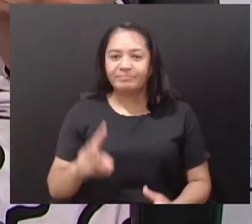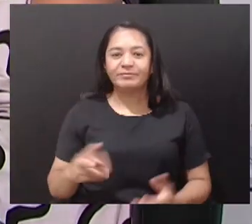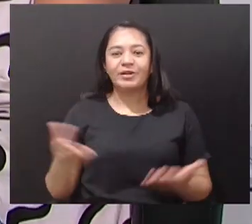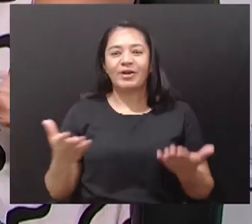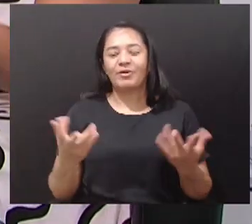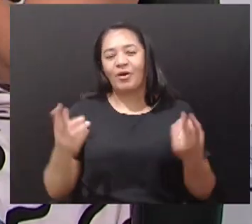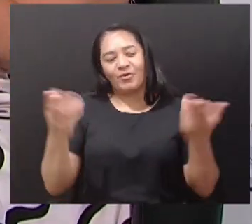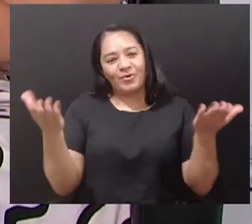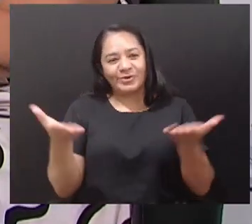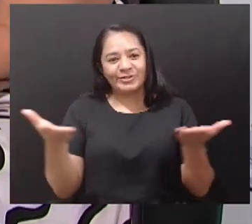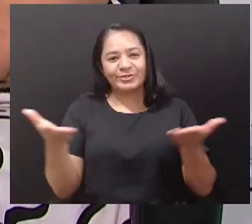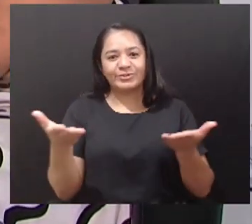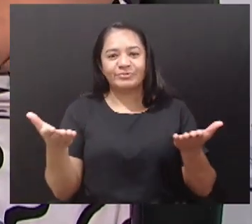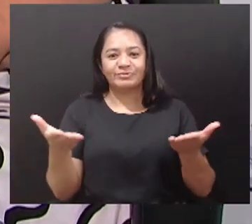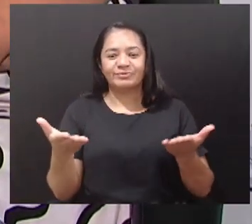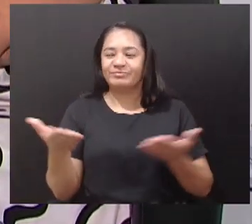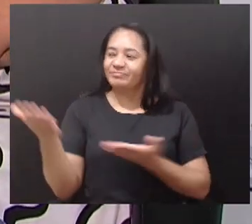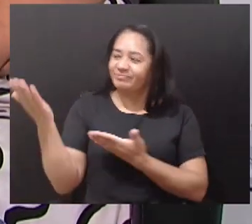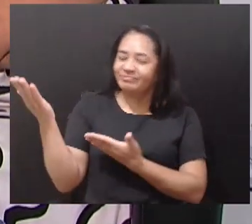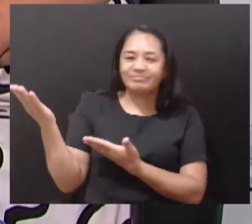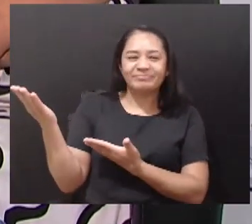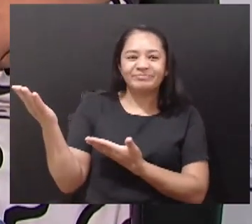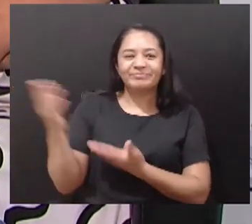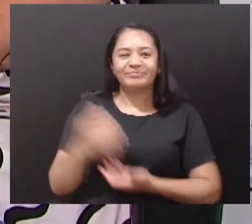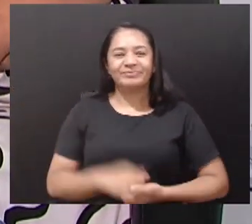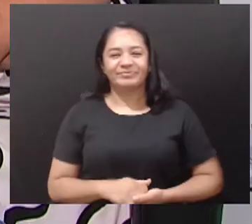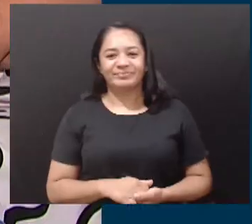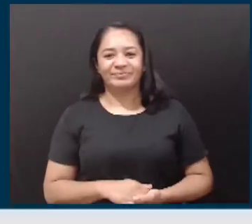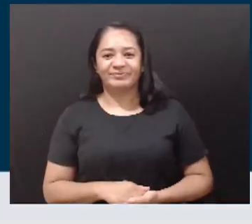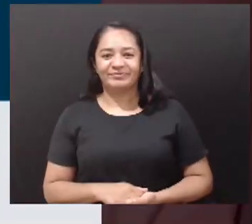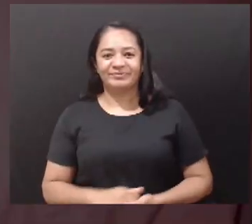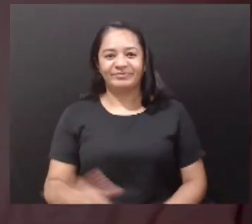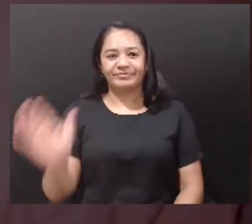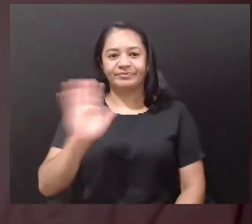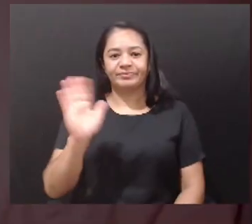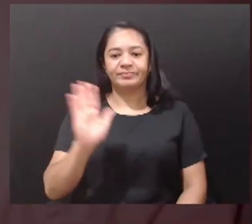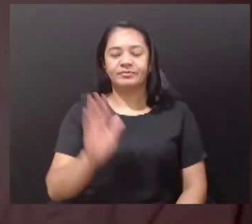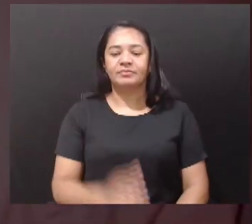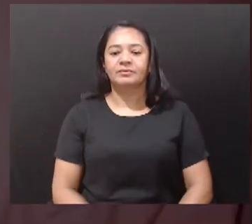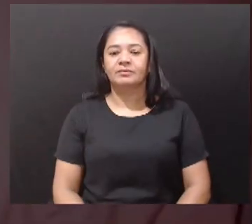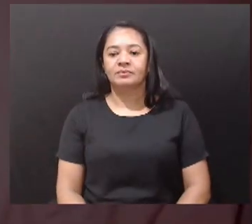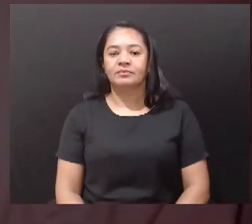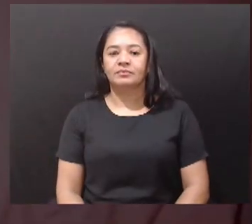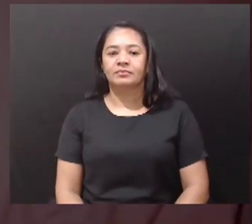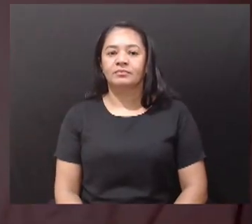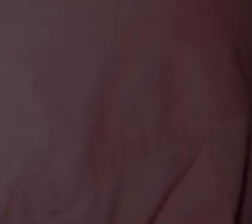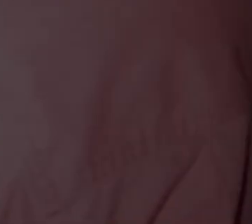hoje com o Dinho e agora com o Evan. Até a próxima!